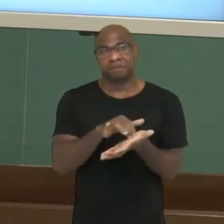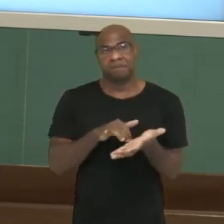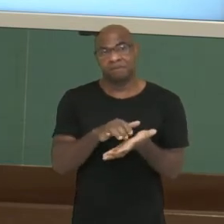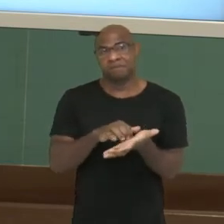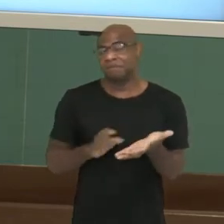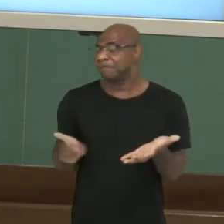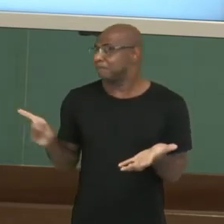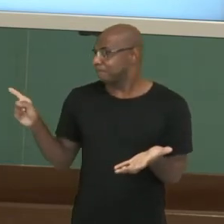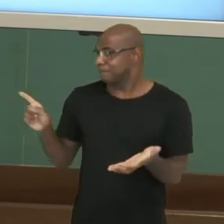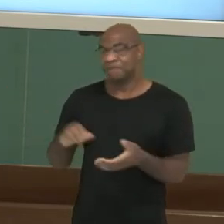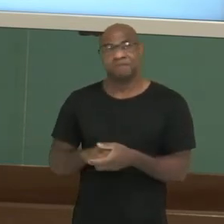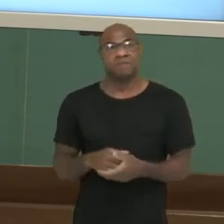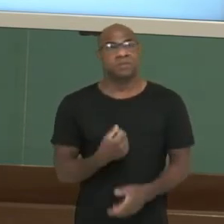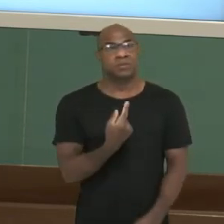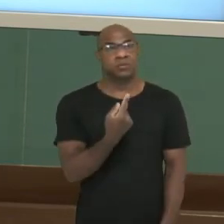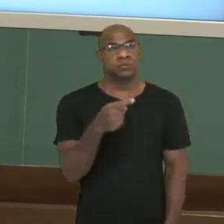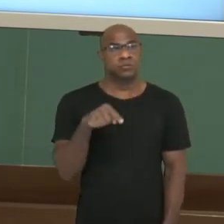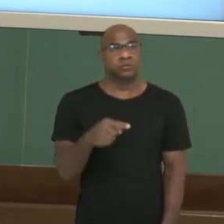conta,